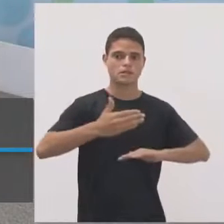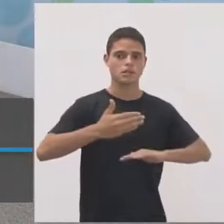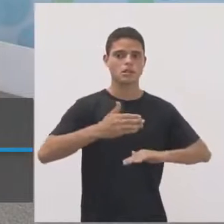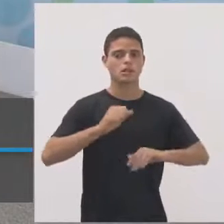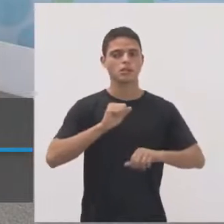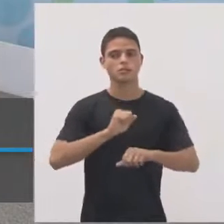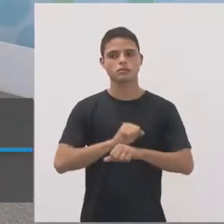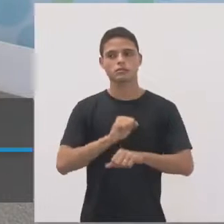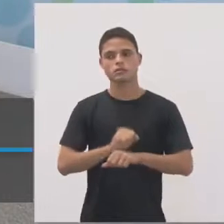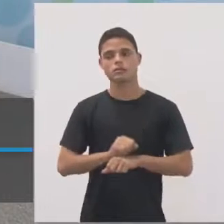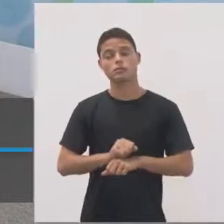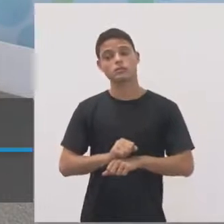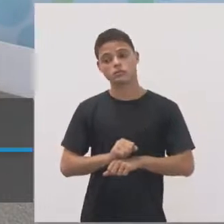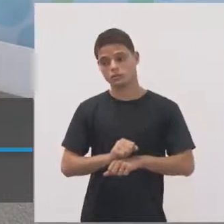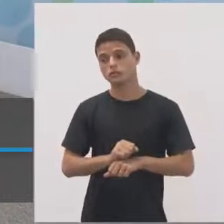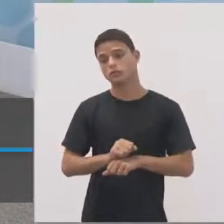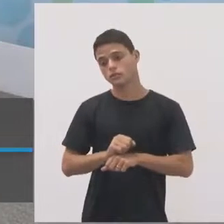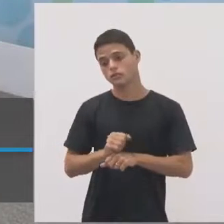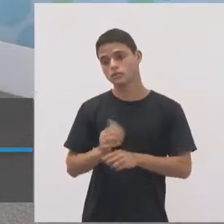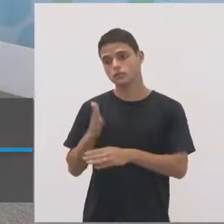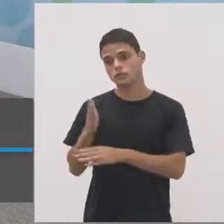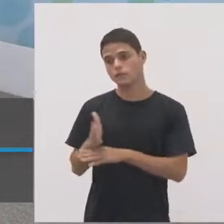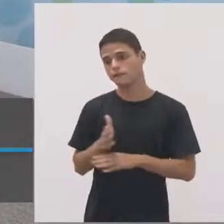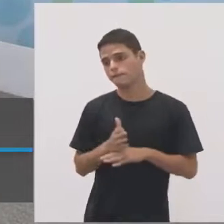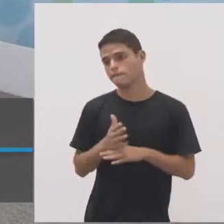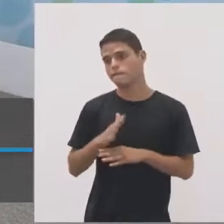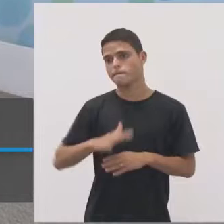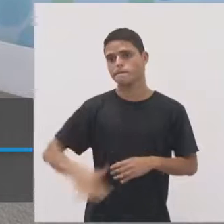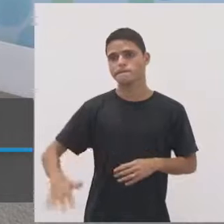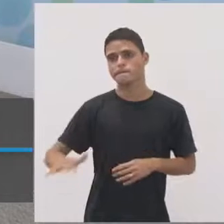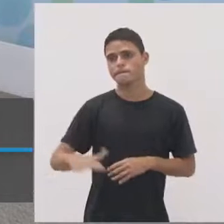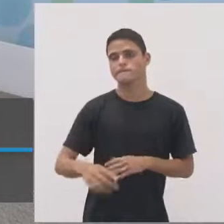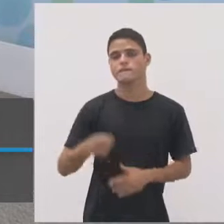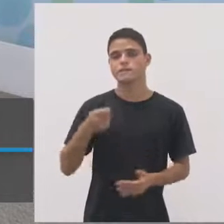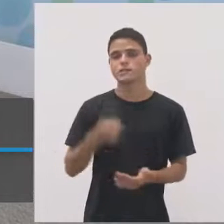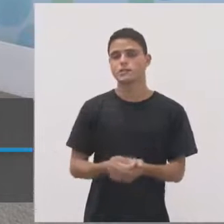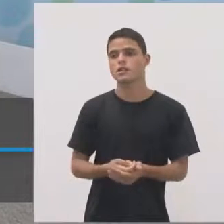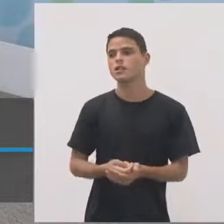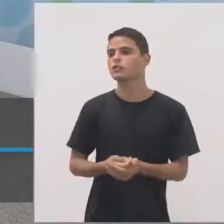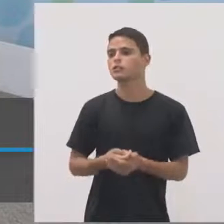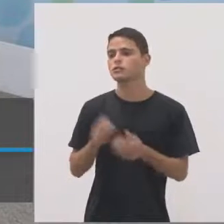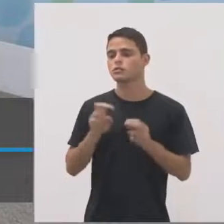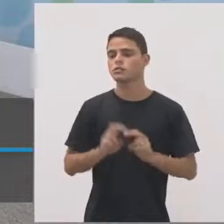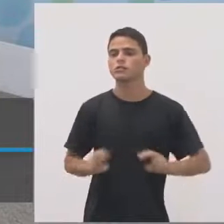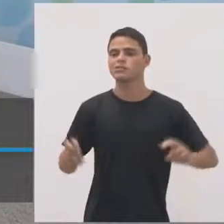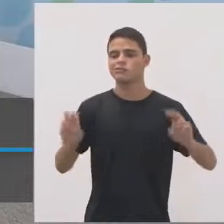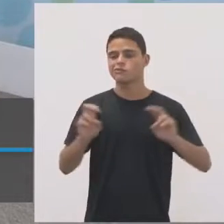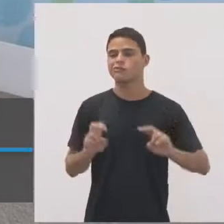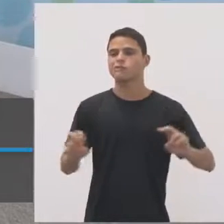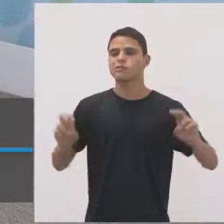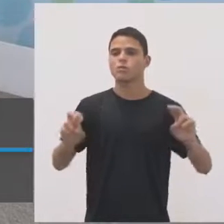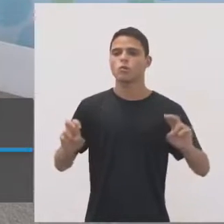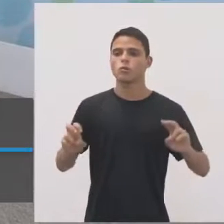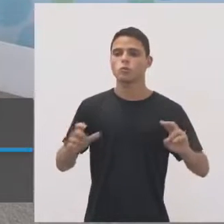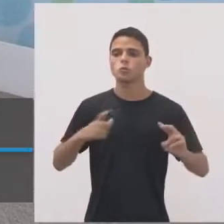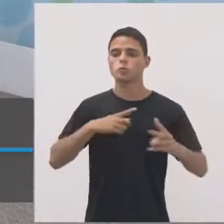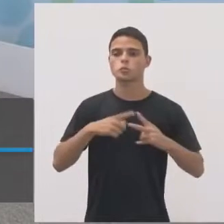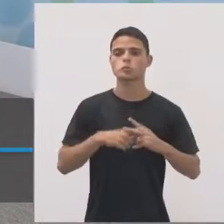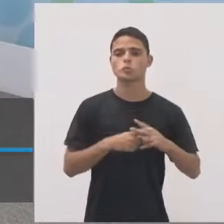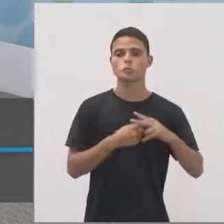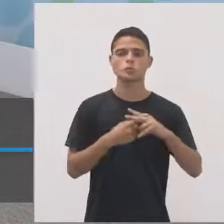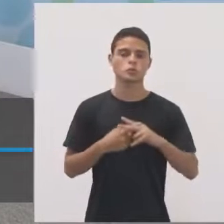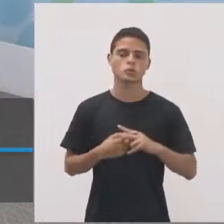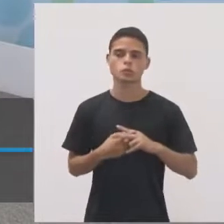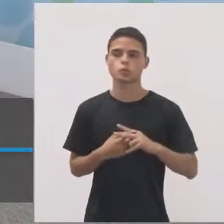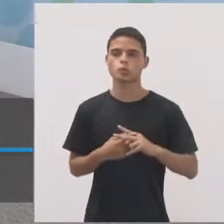pessoal? Abriu, perde a garantia. Isso é só do Estado? Não, isso também. Eu comprei o computador. Deu alguma falha, não está